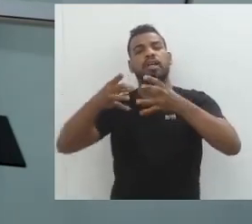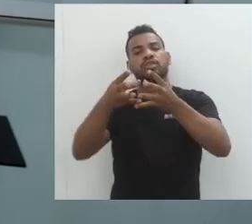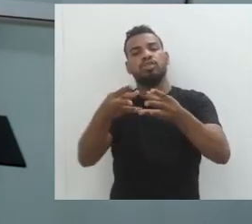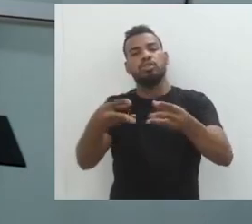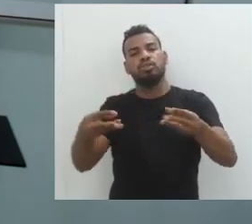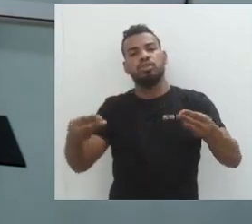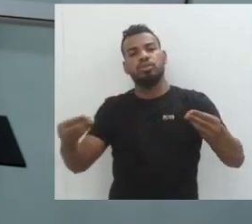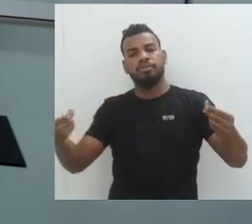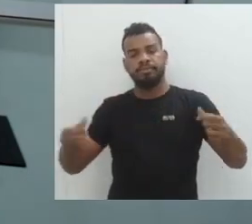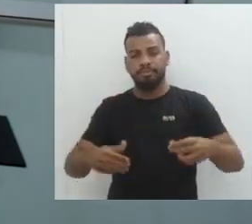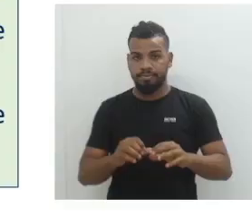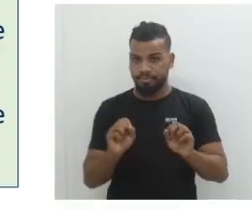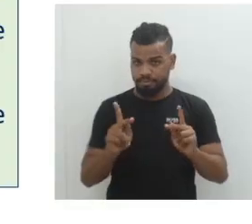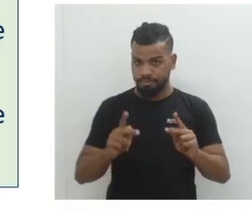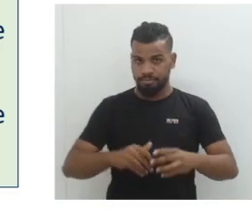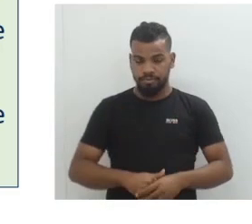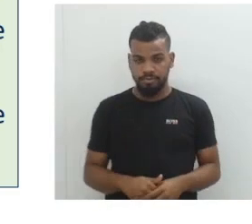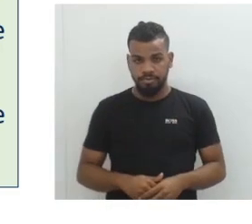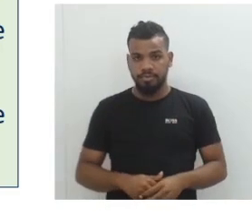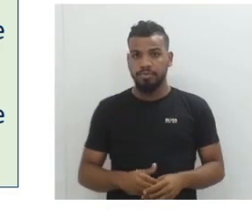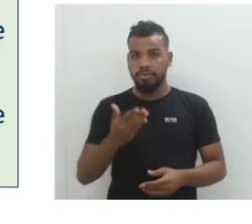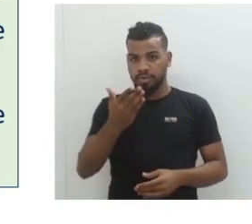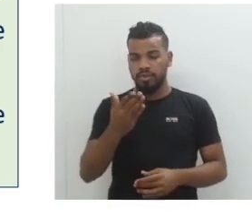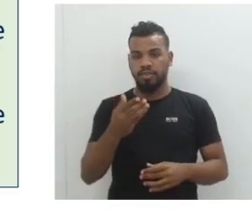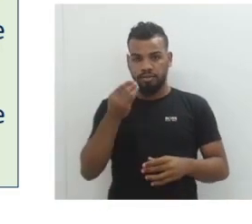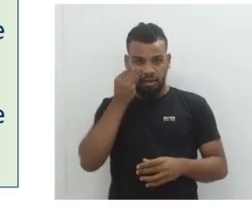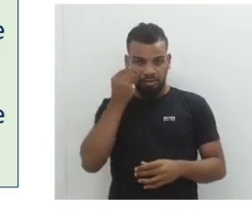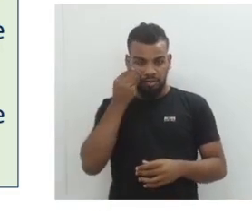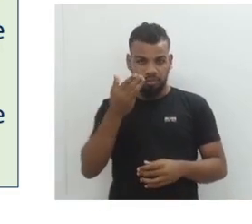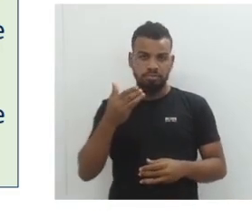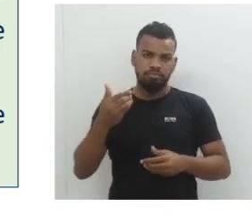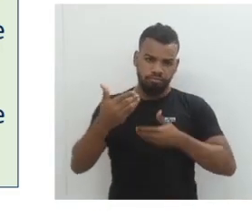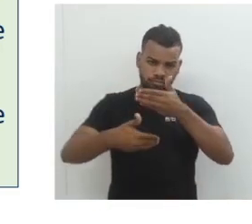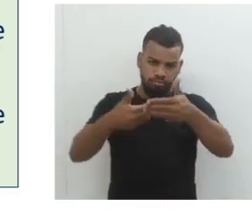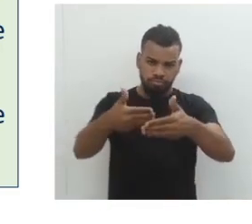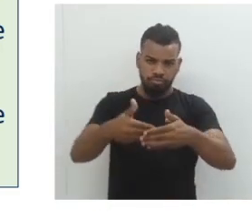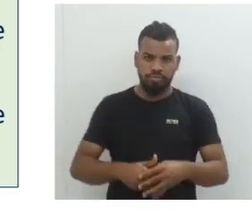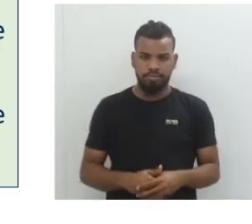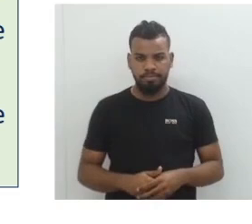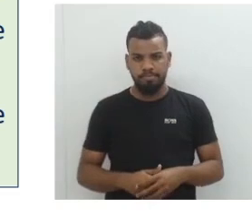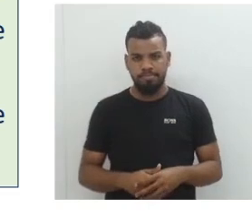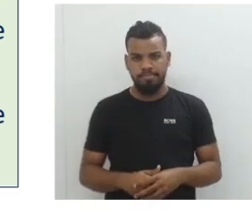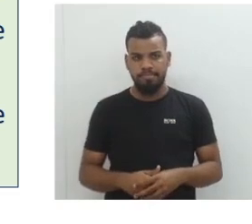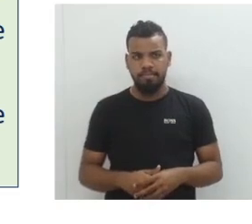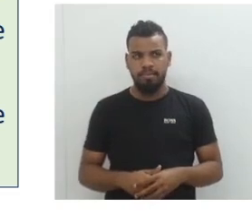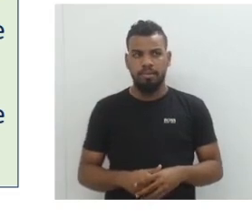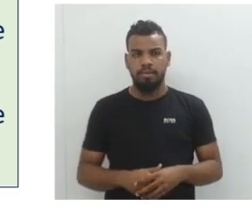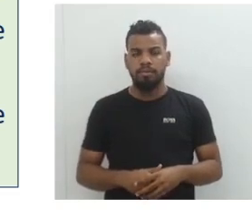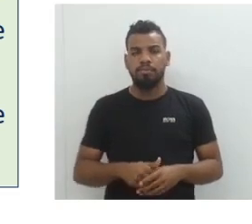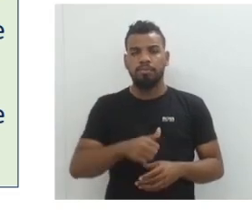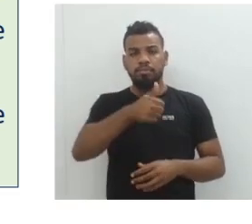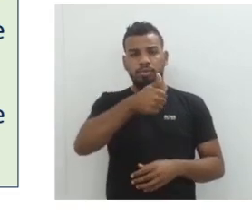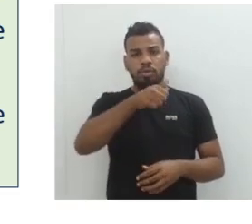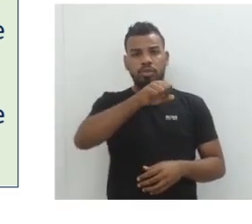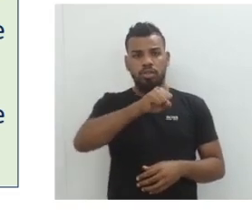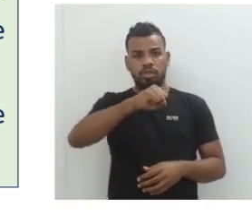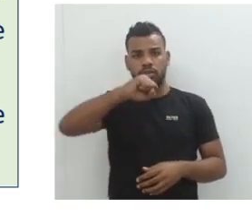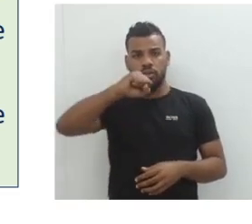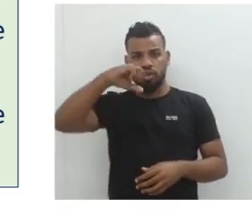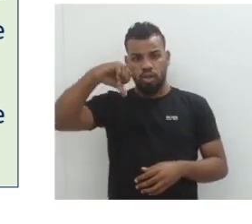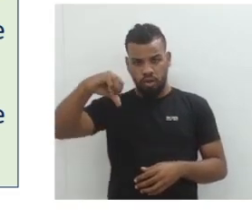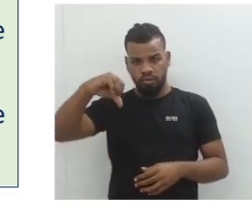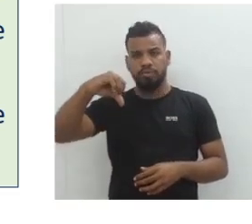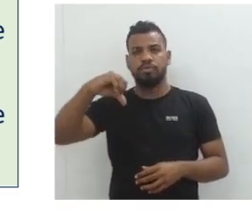consolidando, ok? Isso nós vamos ver então. Prosseguindo. De 1889,